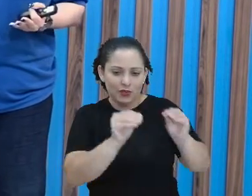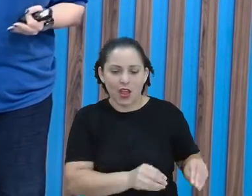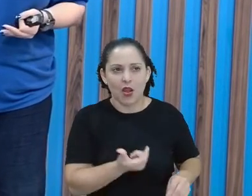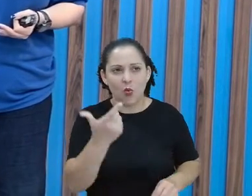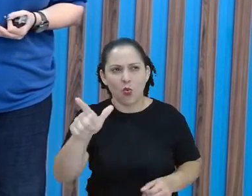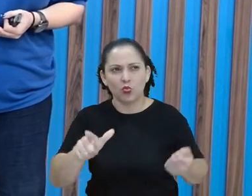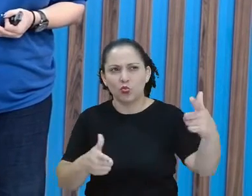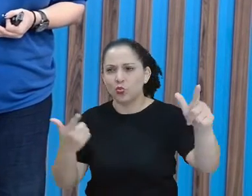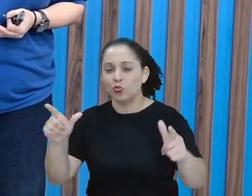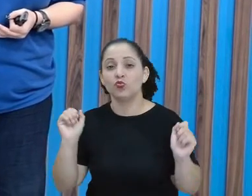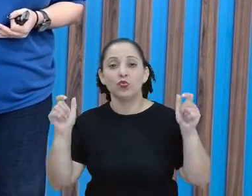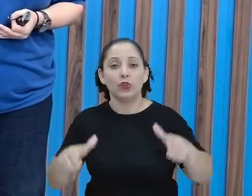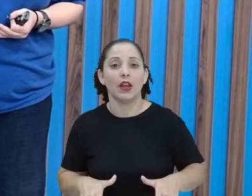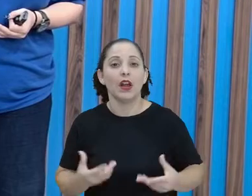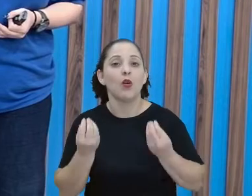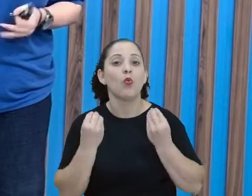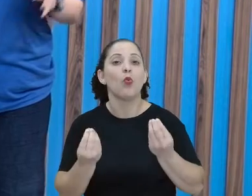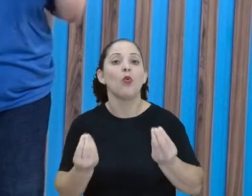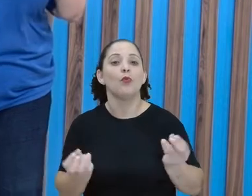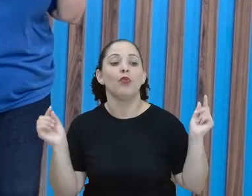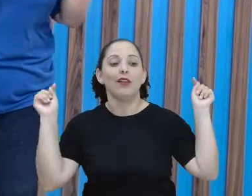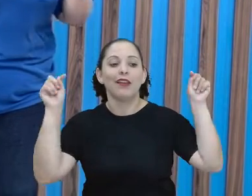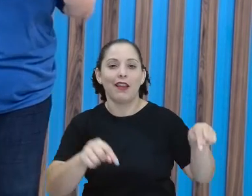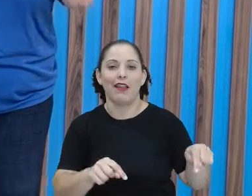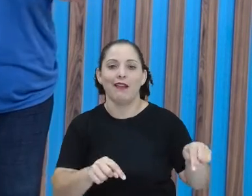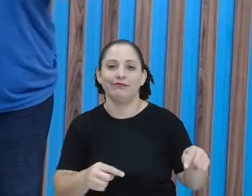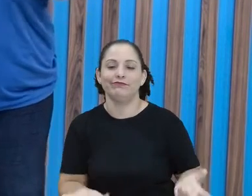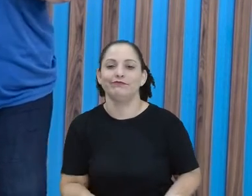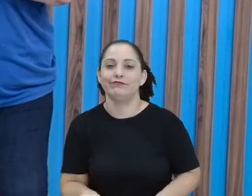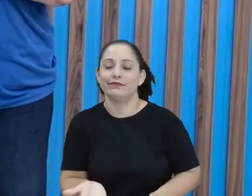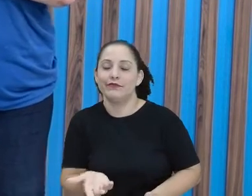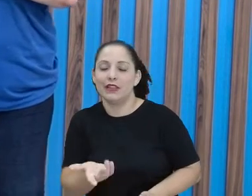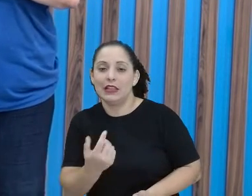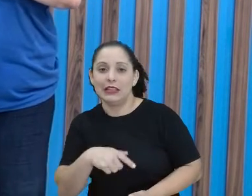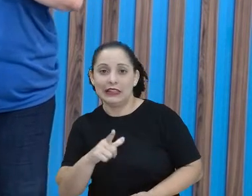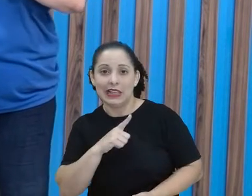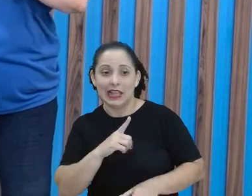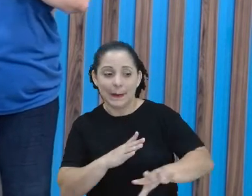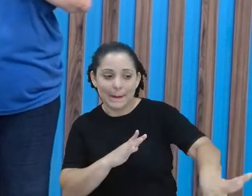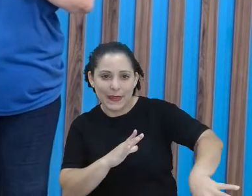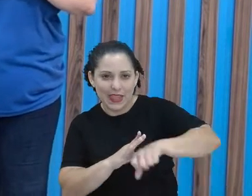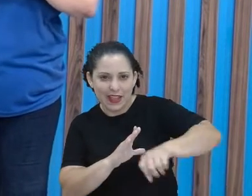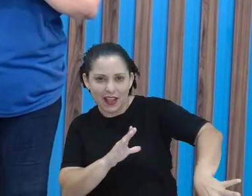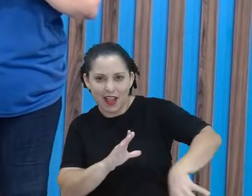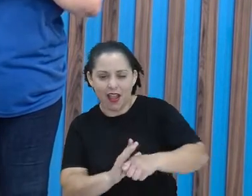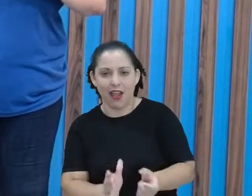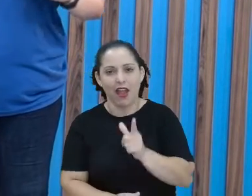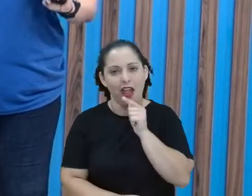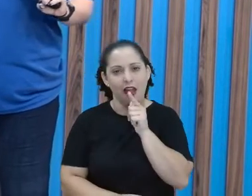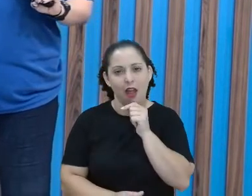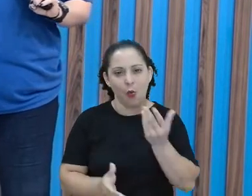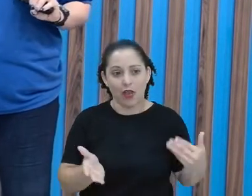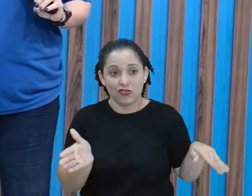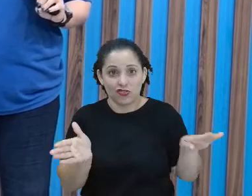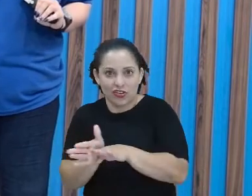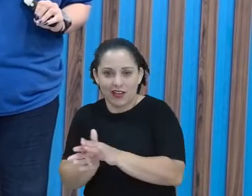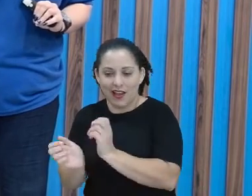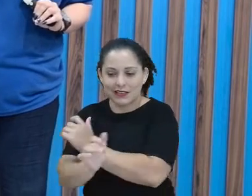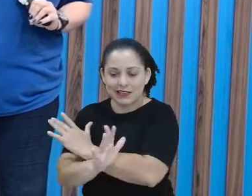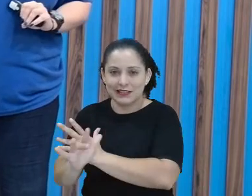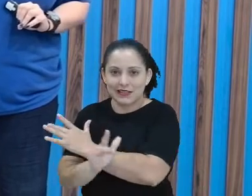outros lugares. Como é que é isso? Para saber de onde é que a gente vai tirar essa água para ela chegar na cidade